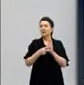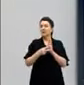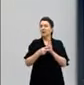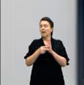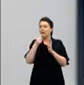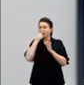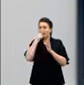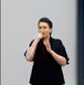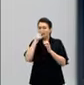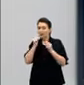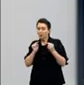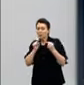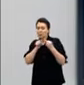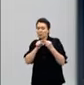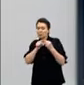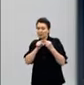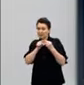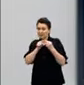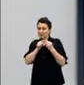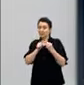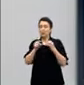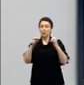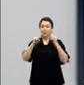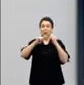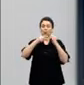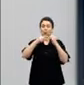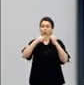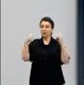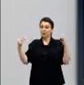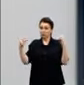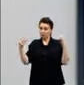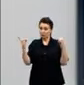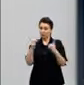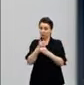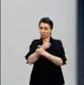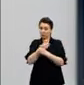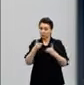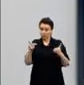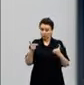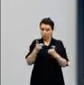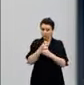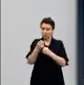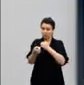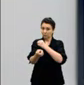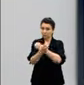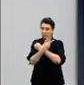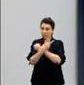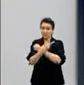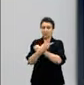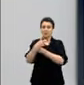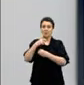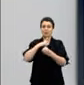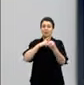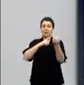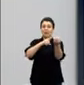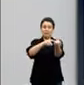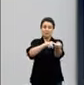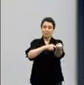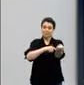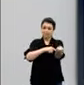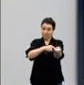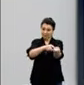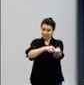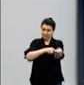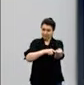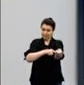um antígeno presente nas hemácias e que também deve ser levado em consideração no